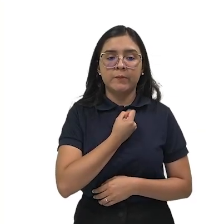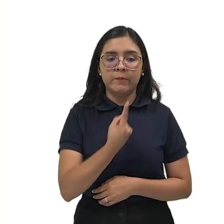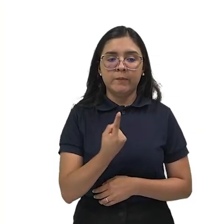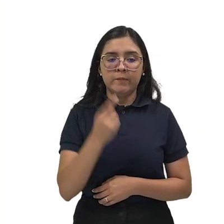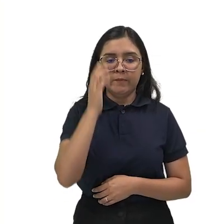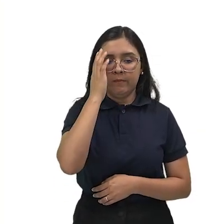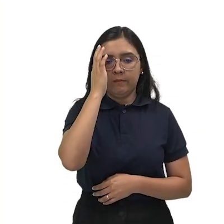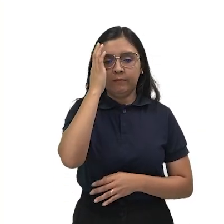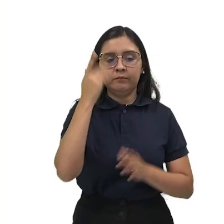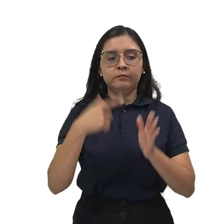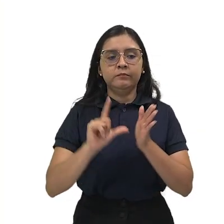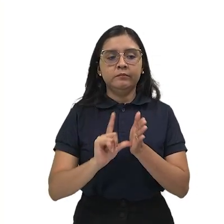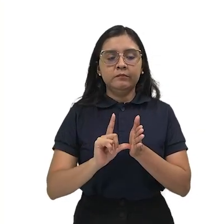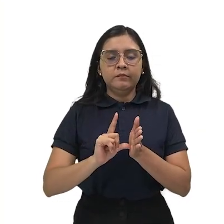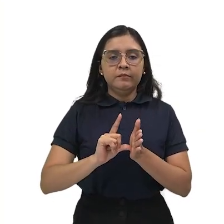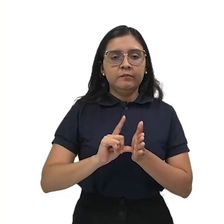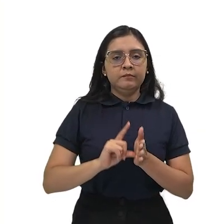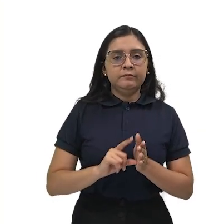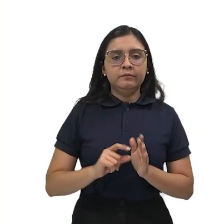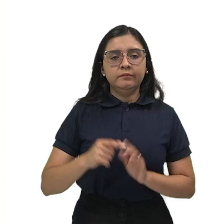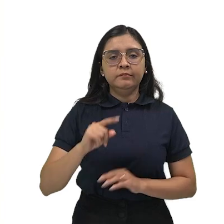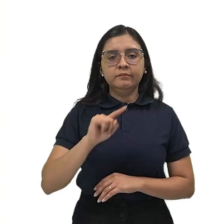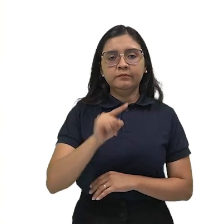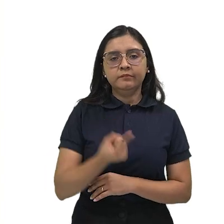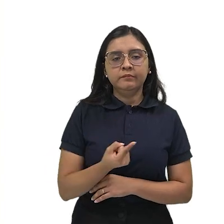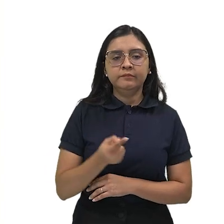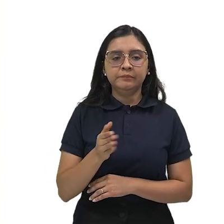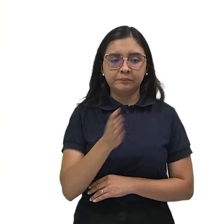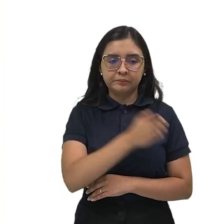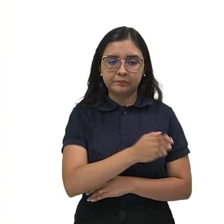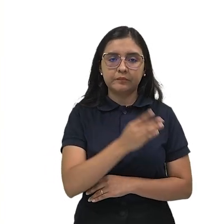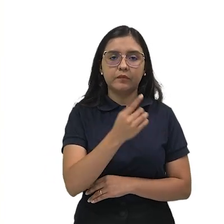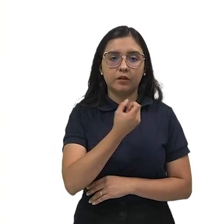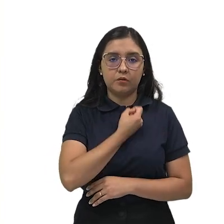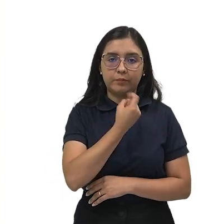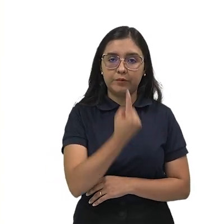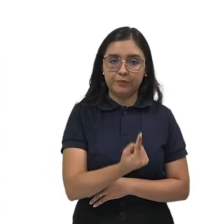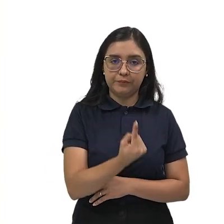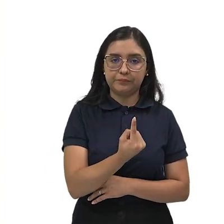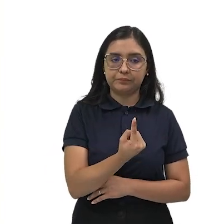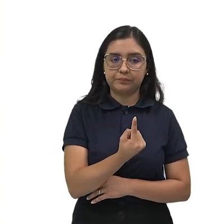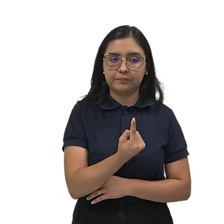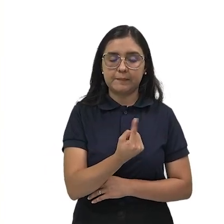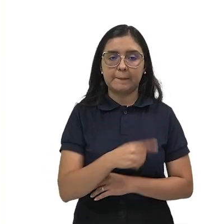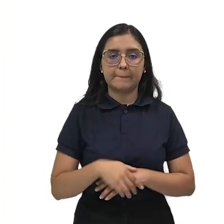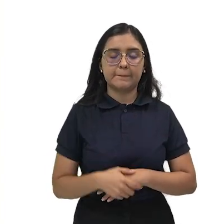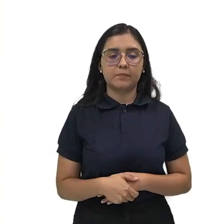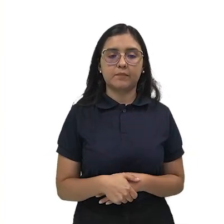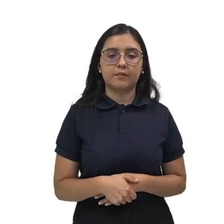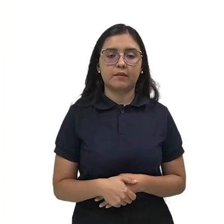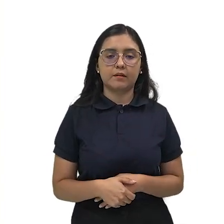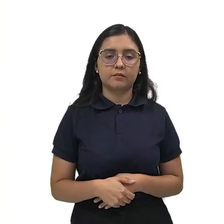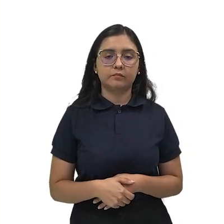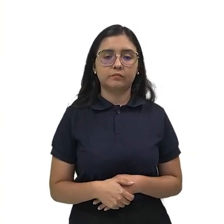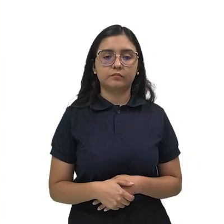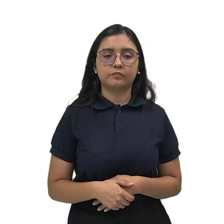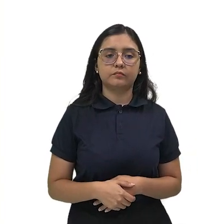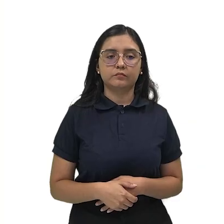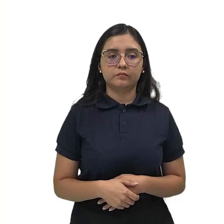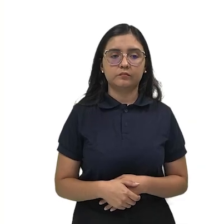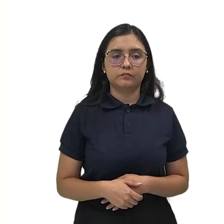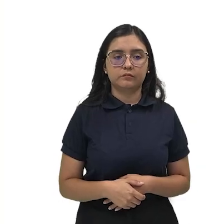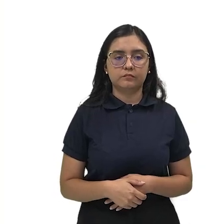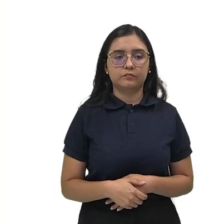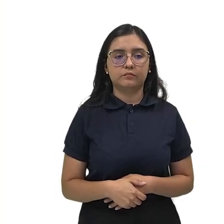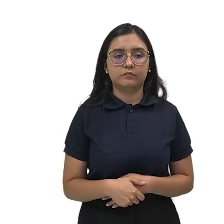tudo que vem antes da vírgula. Portanto, é o número 1. Ó,